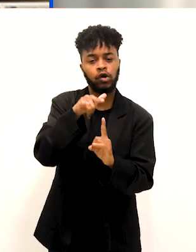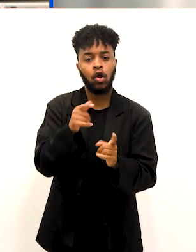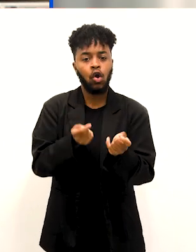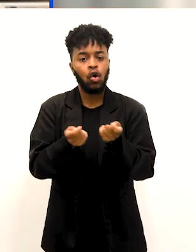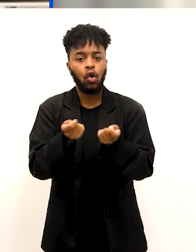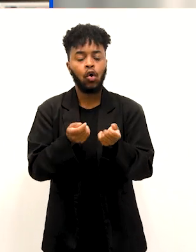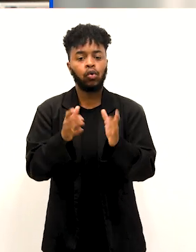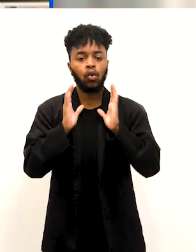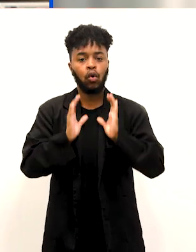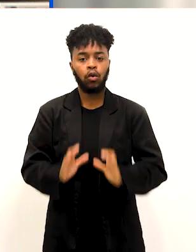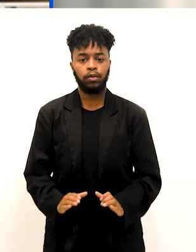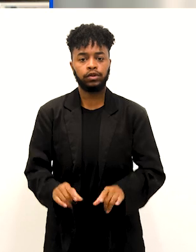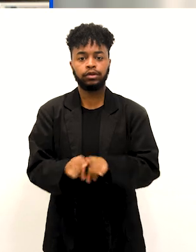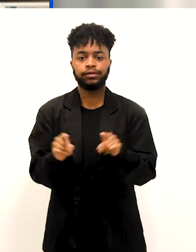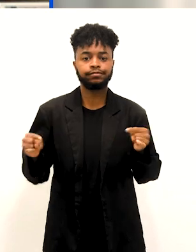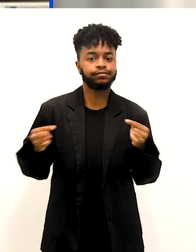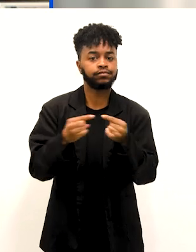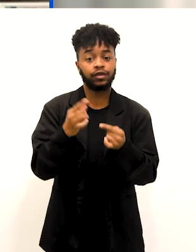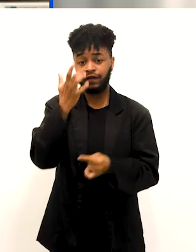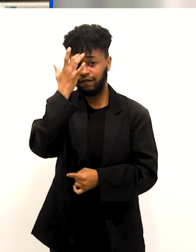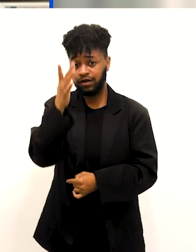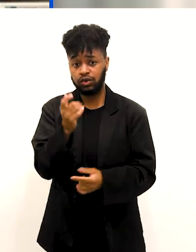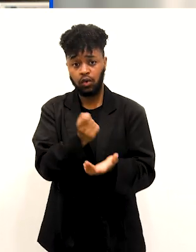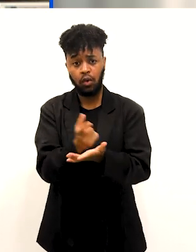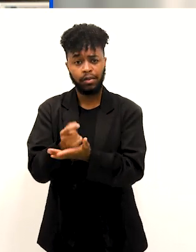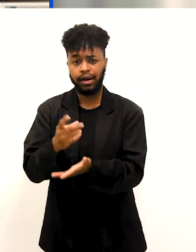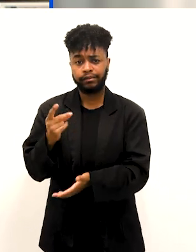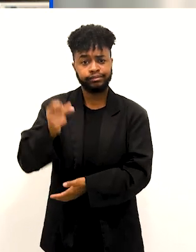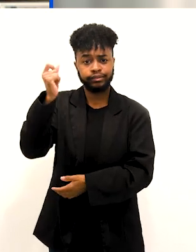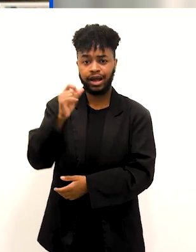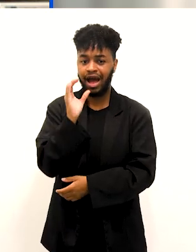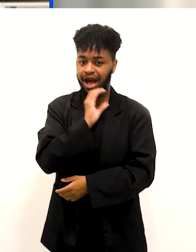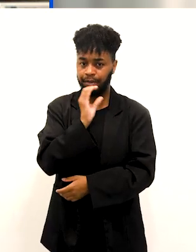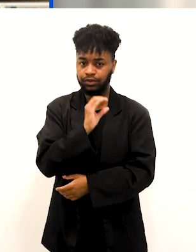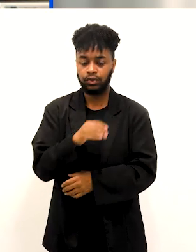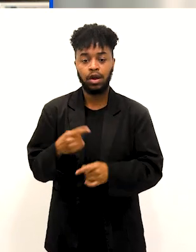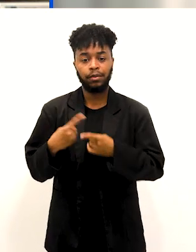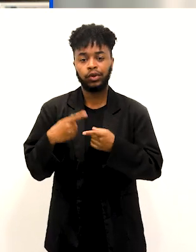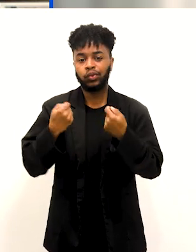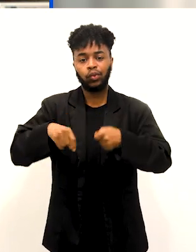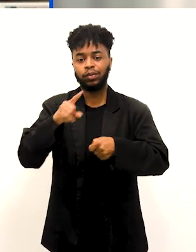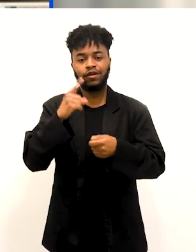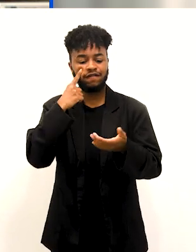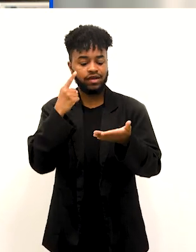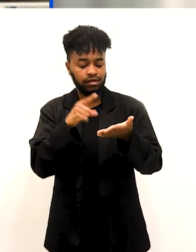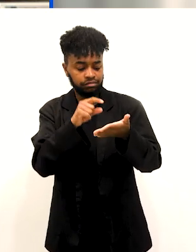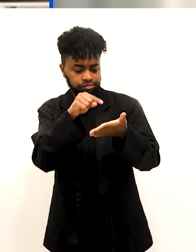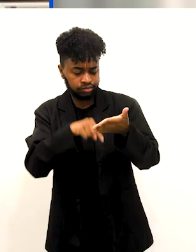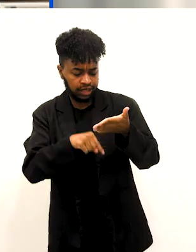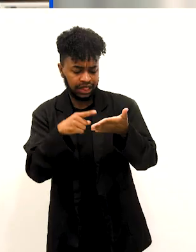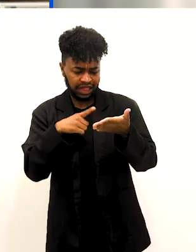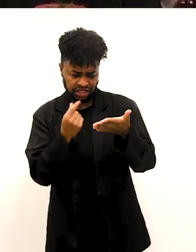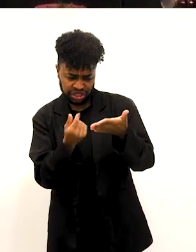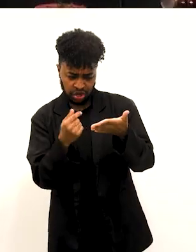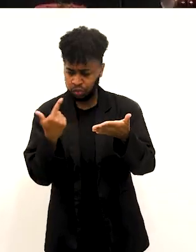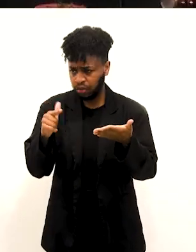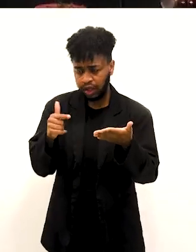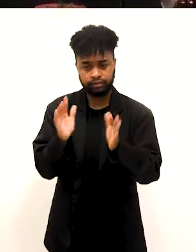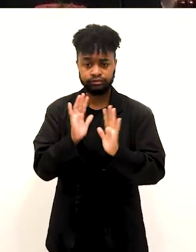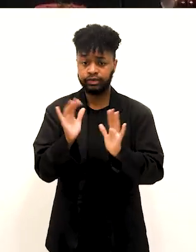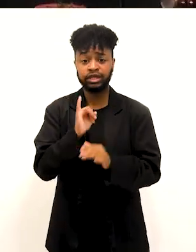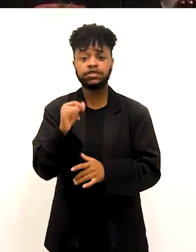do comportamento combinada com a facilidade de você comprar no estalar de dedos, né? Você não tem mais que olhar para sua carteira, ver se tem ou não tem Exato.